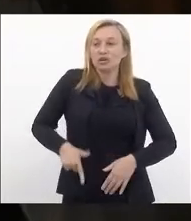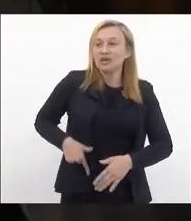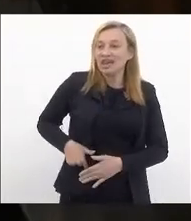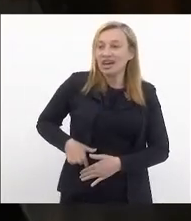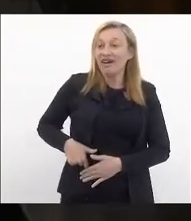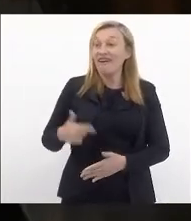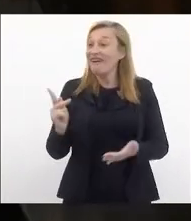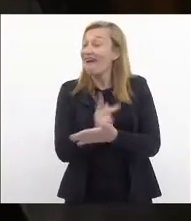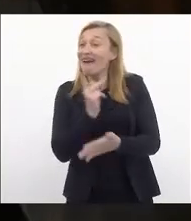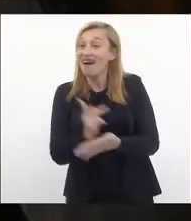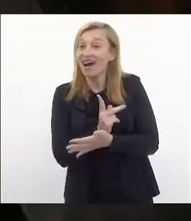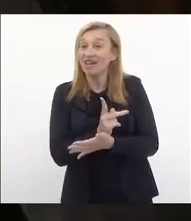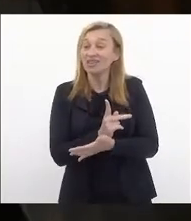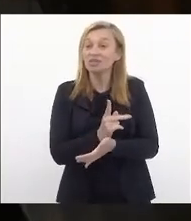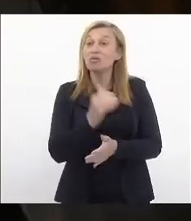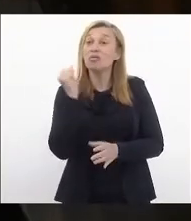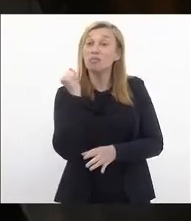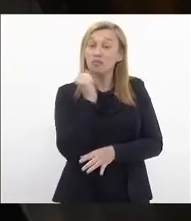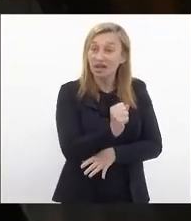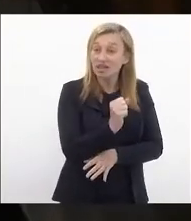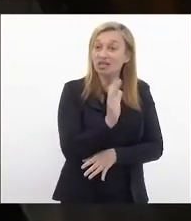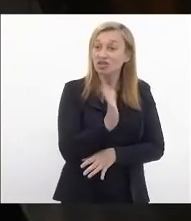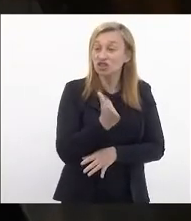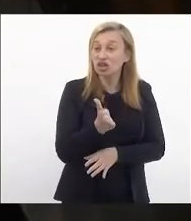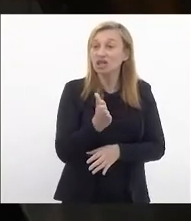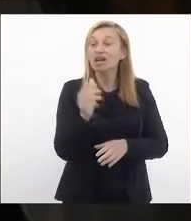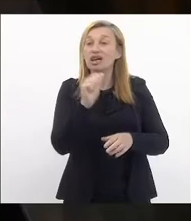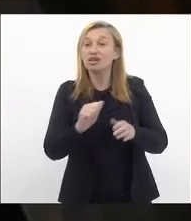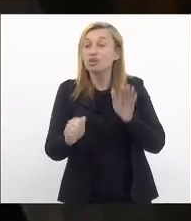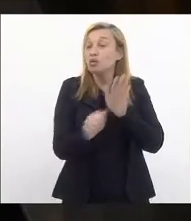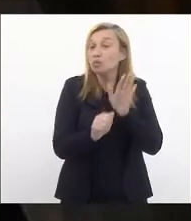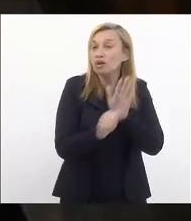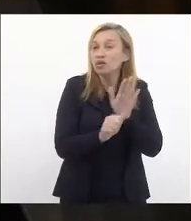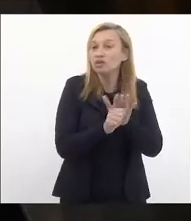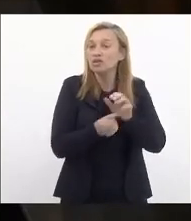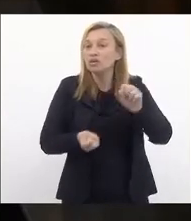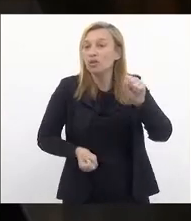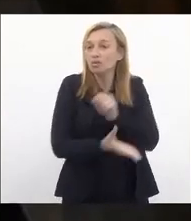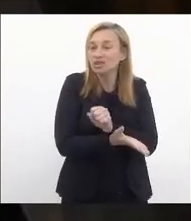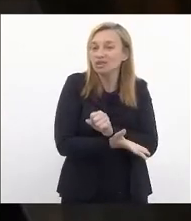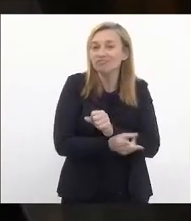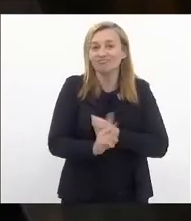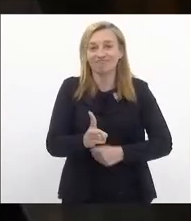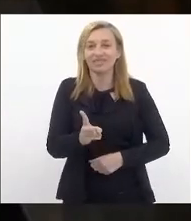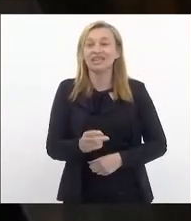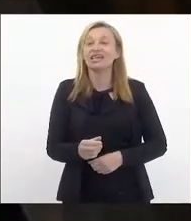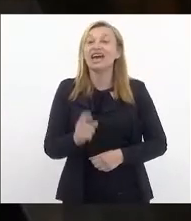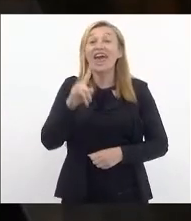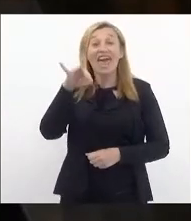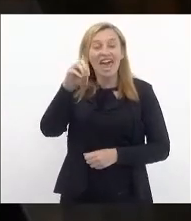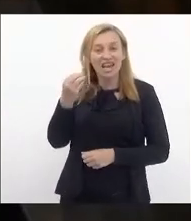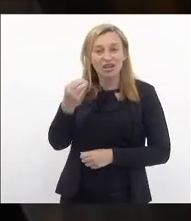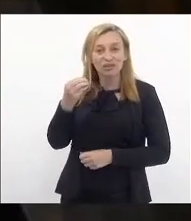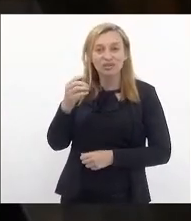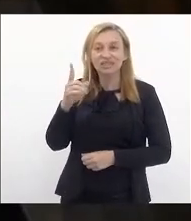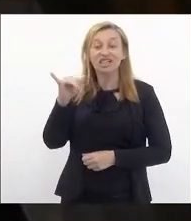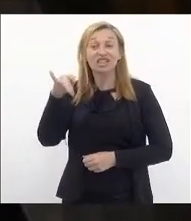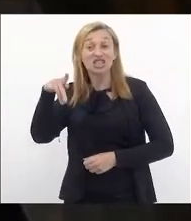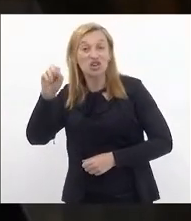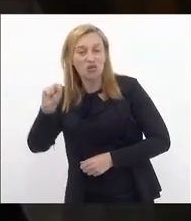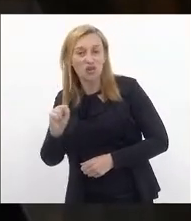de arma homicídio qualificado associação para tráfico corrupção ativa Hélio da Silva